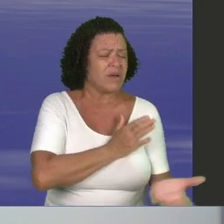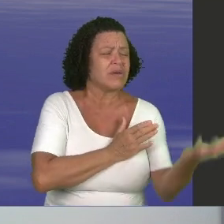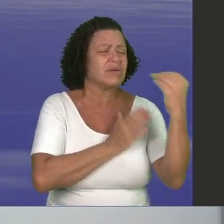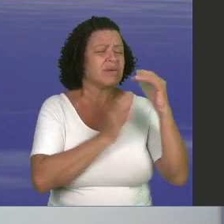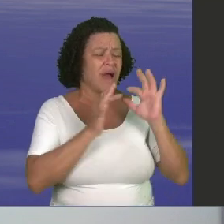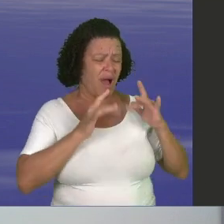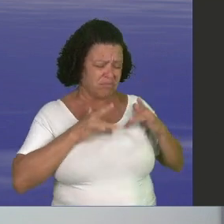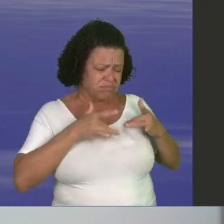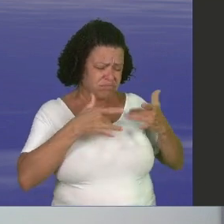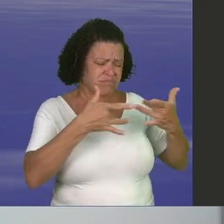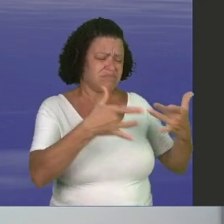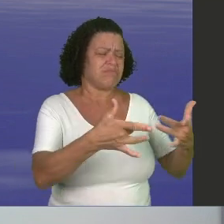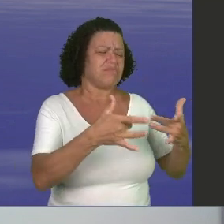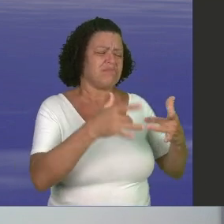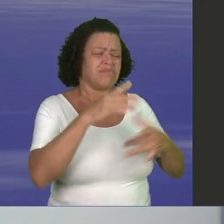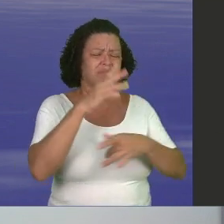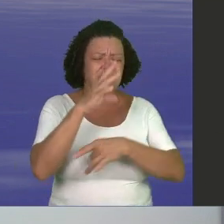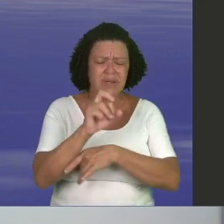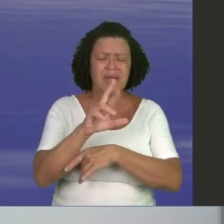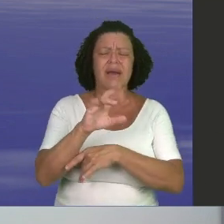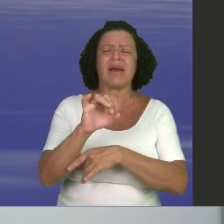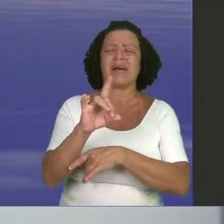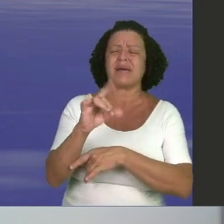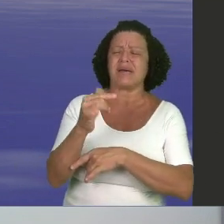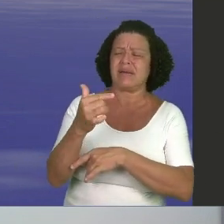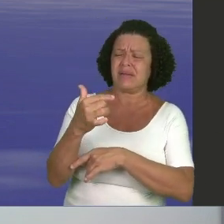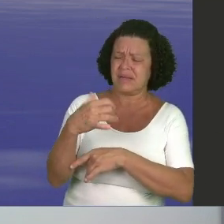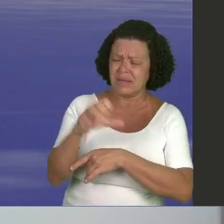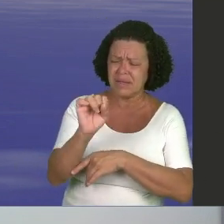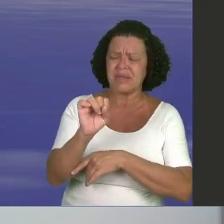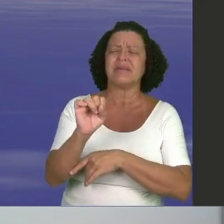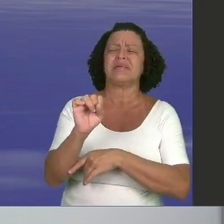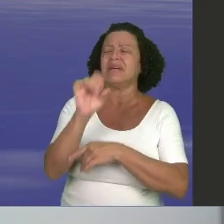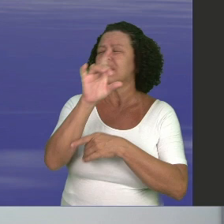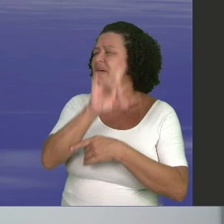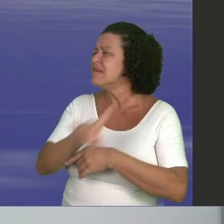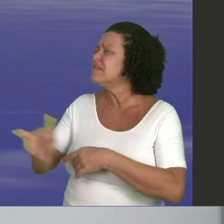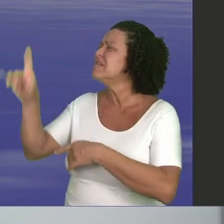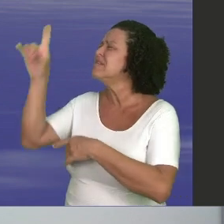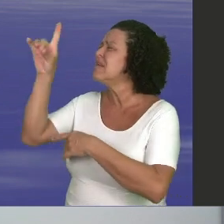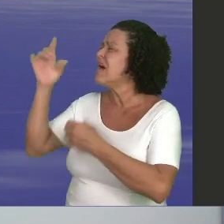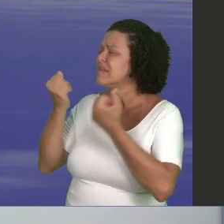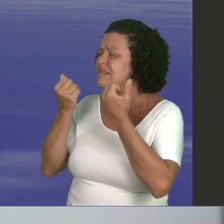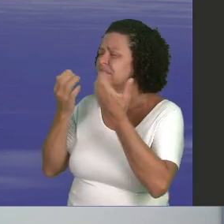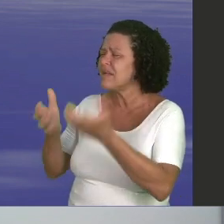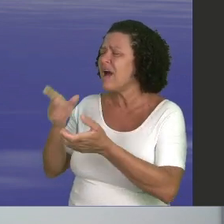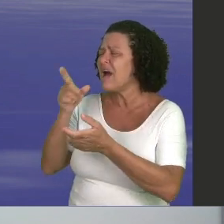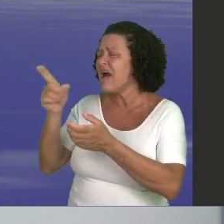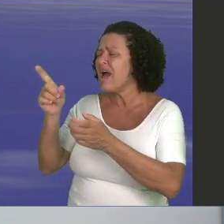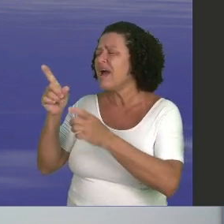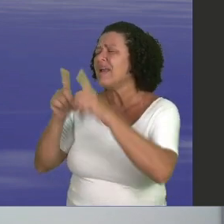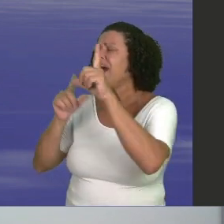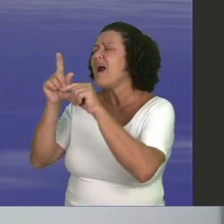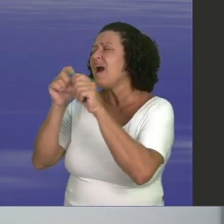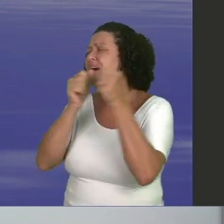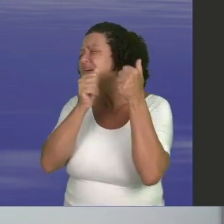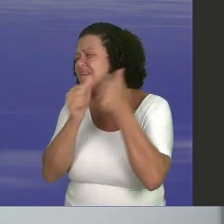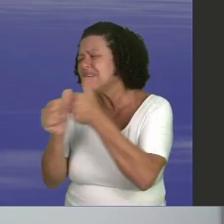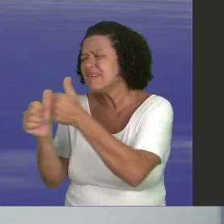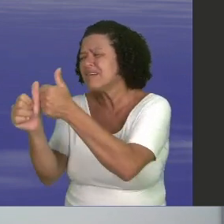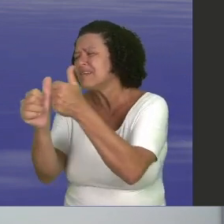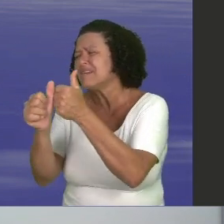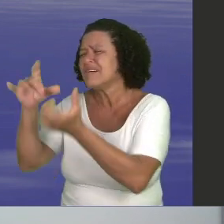compaixão e a caridade. Deus, dai ao viajor a estrela guia, ao